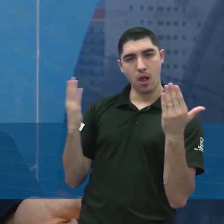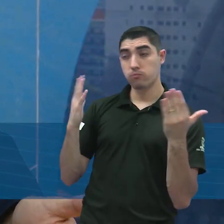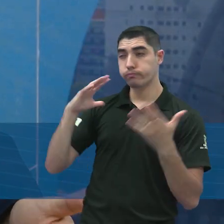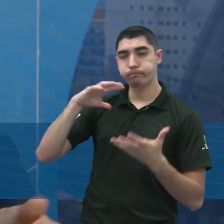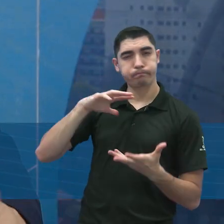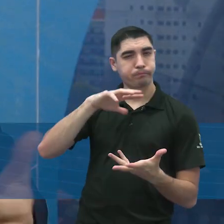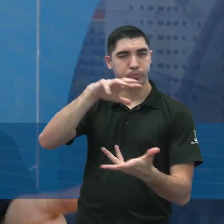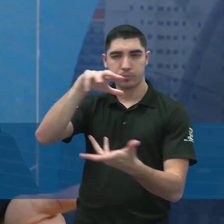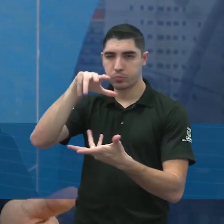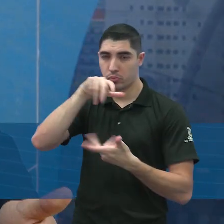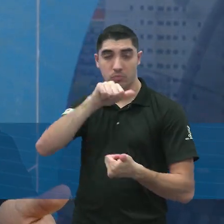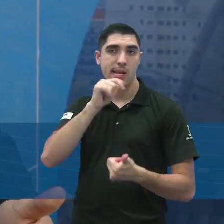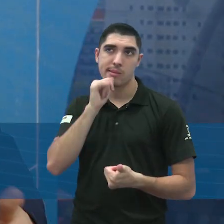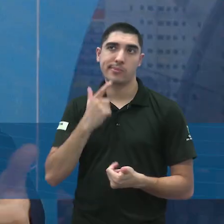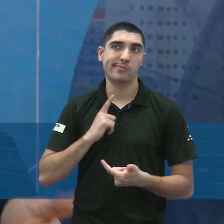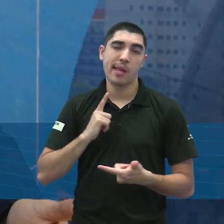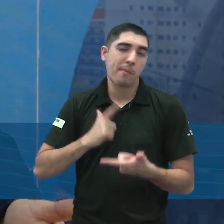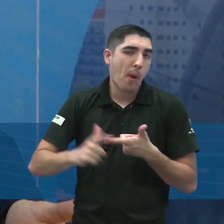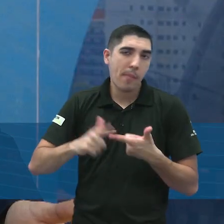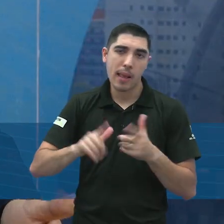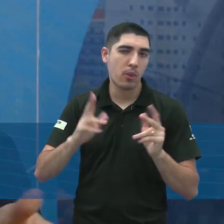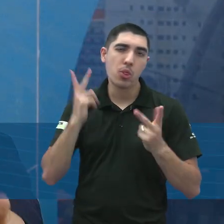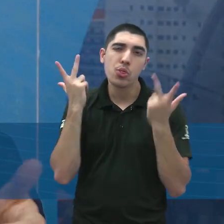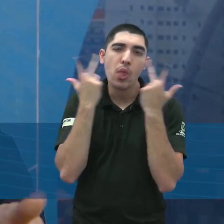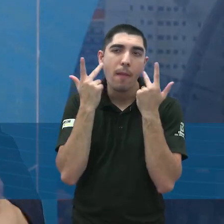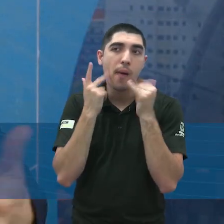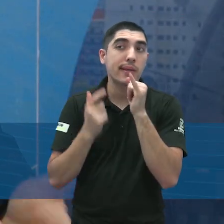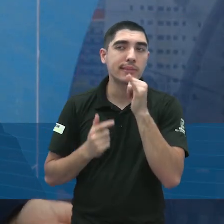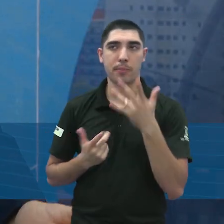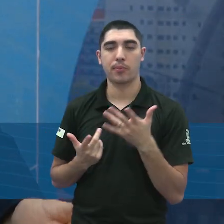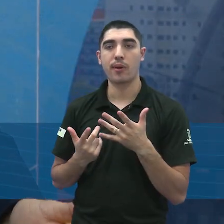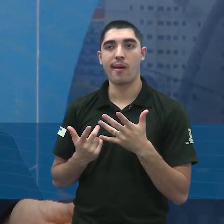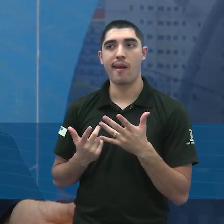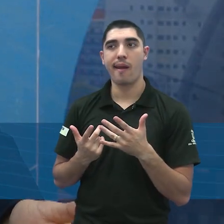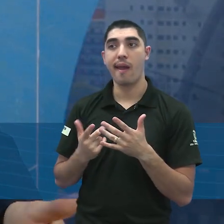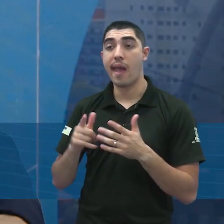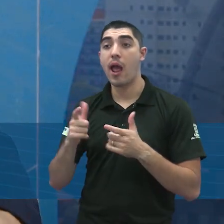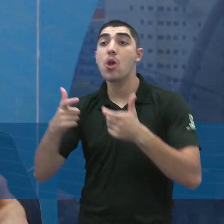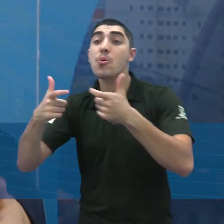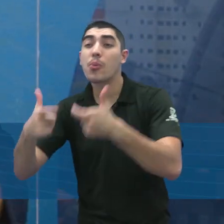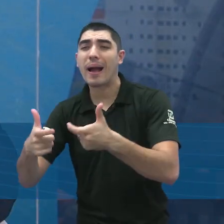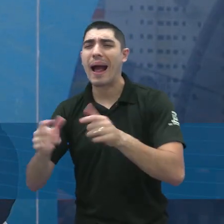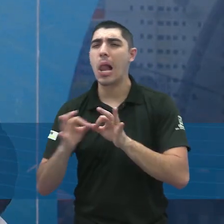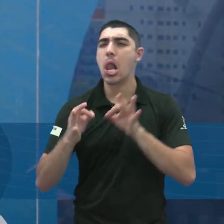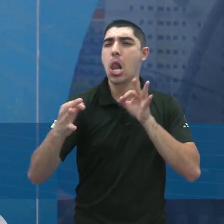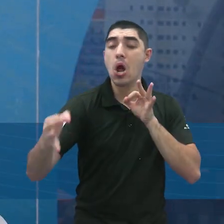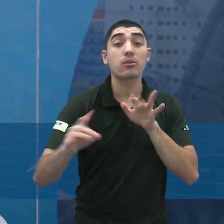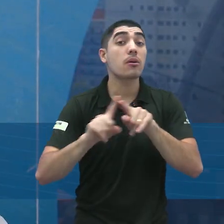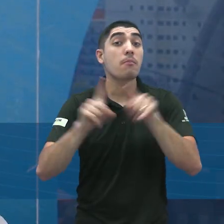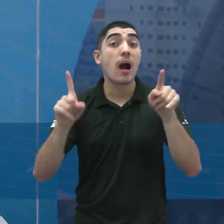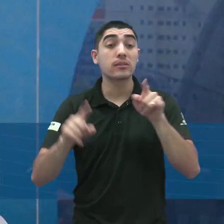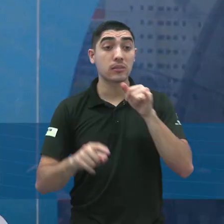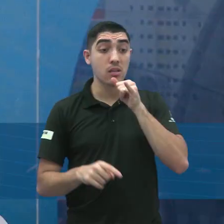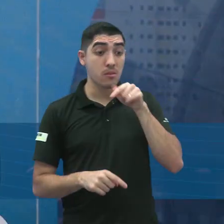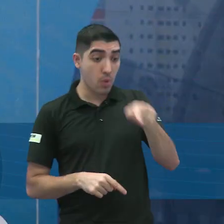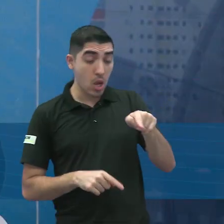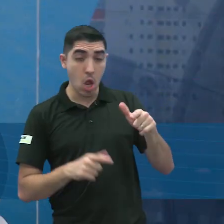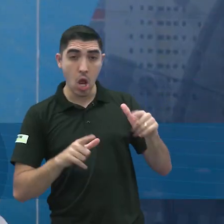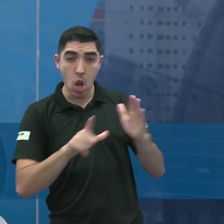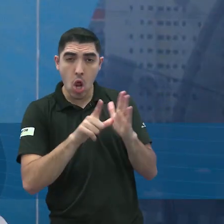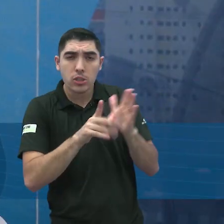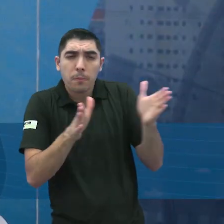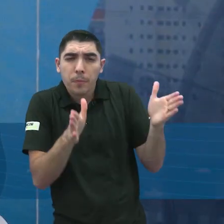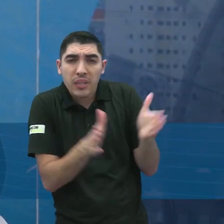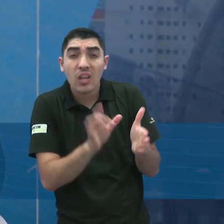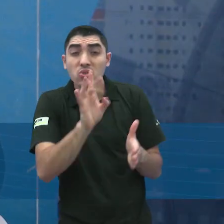globalmente. Então, assim, as barreiras geográficas, elas são bem diminuídas, porque você, às vezes, um pequeno comerciante